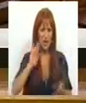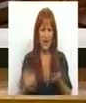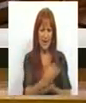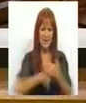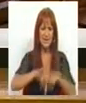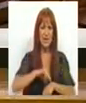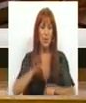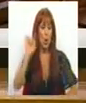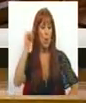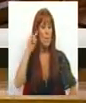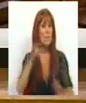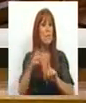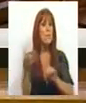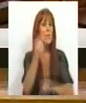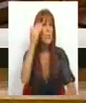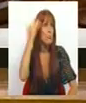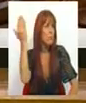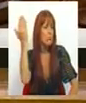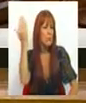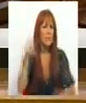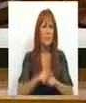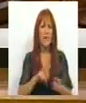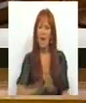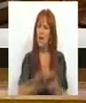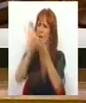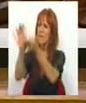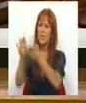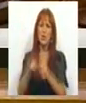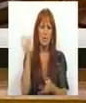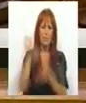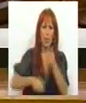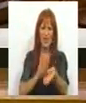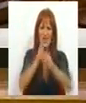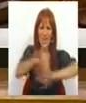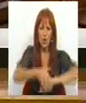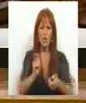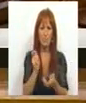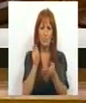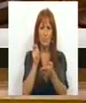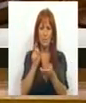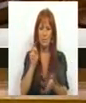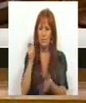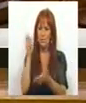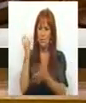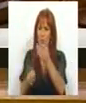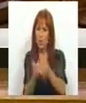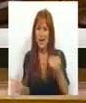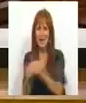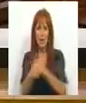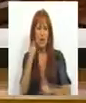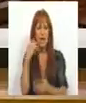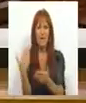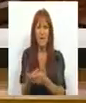receita, seria atingido, pressupondo, transferência de tributação direta para tributação indireta com